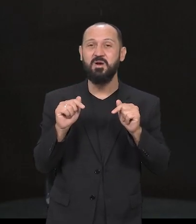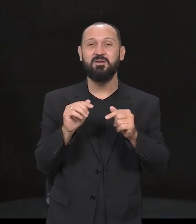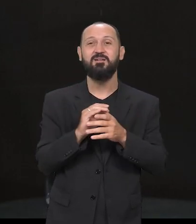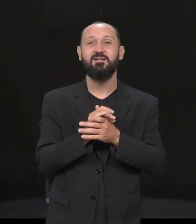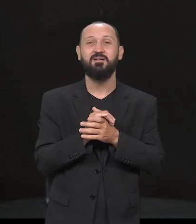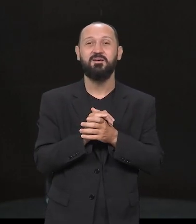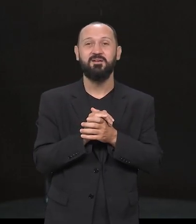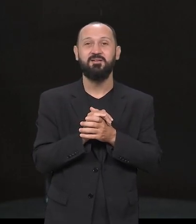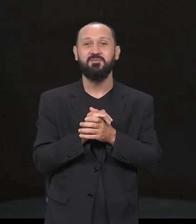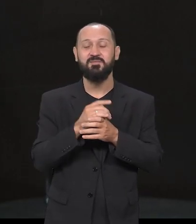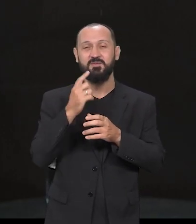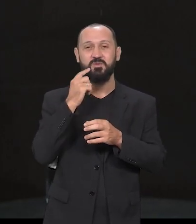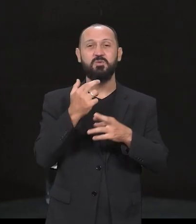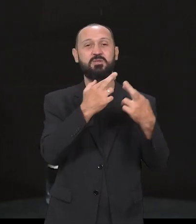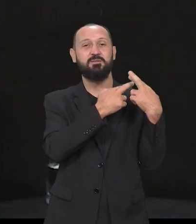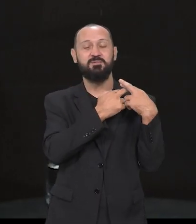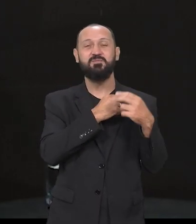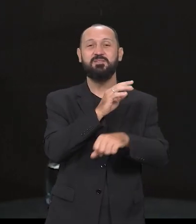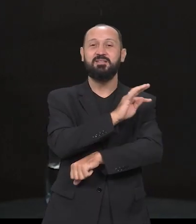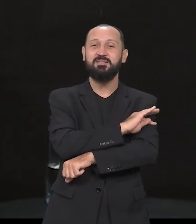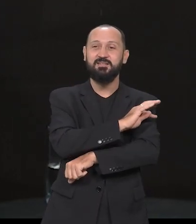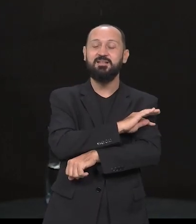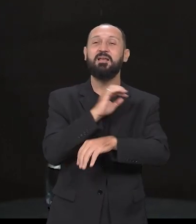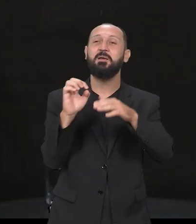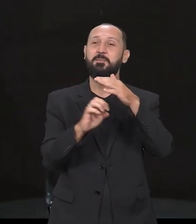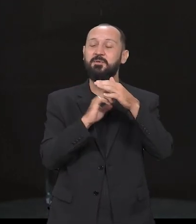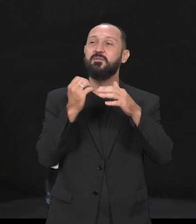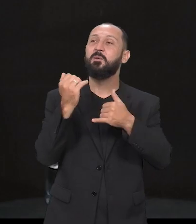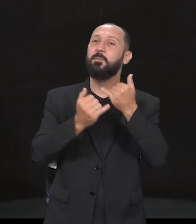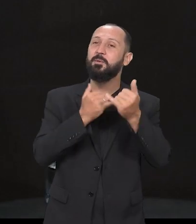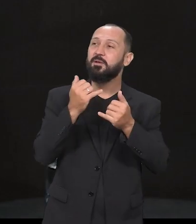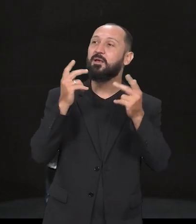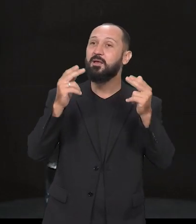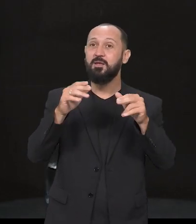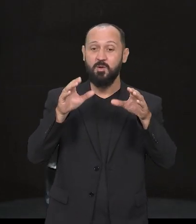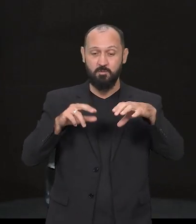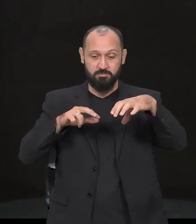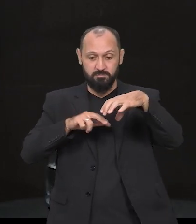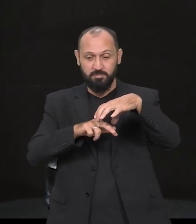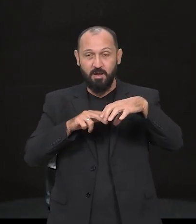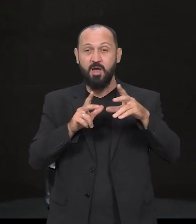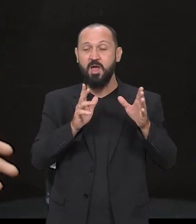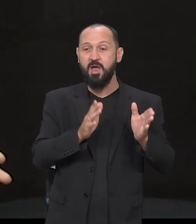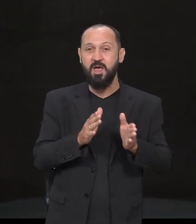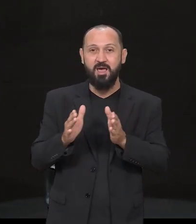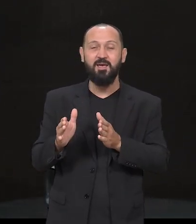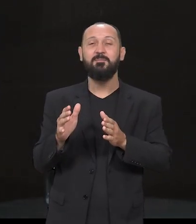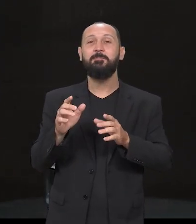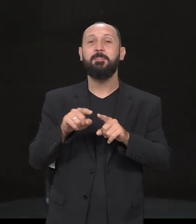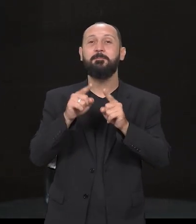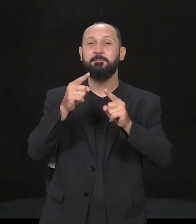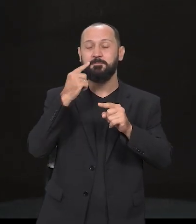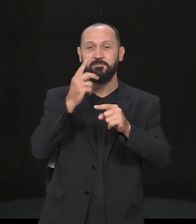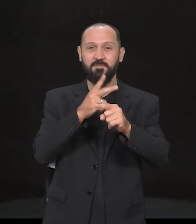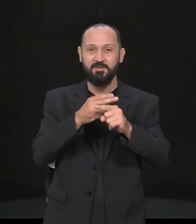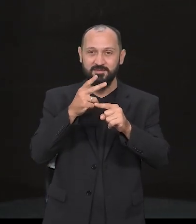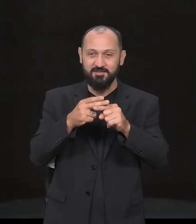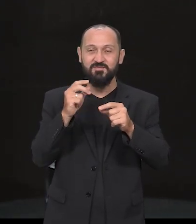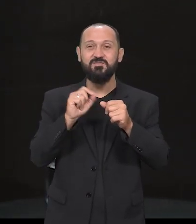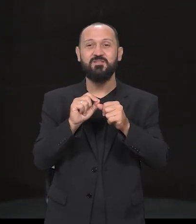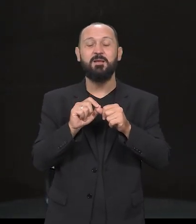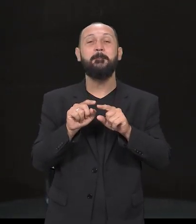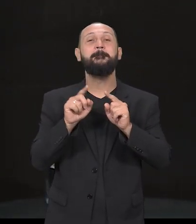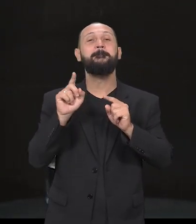Que os responsáveis técnicos da empresa falaram, brincando, é o mesmo equipamento, só que no seriado ele